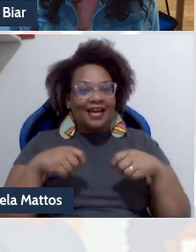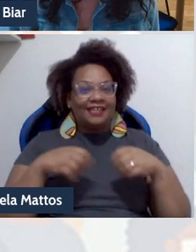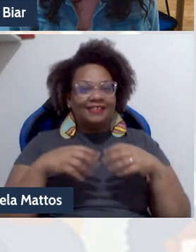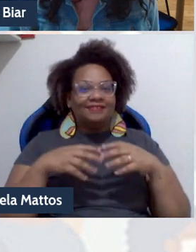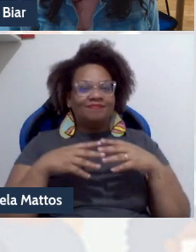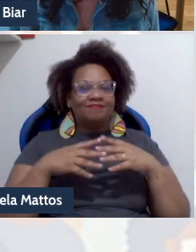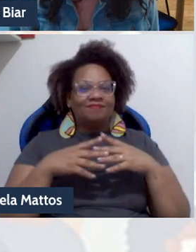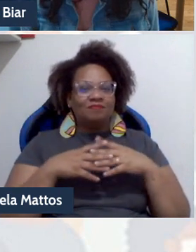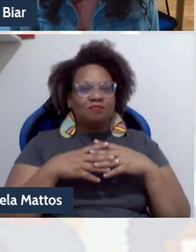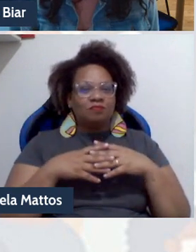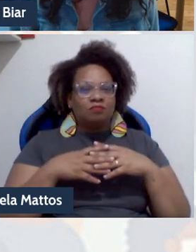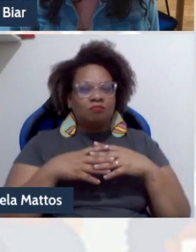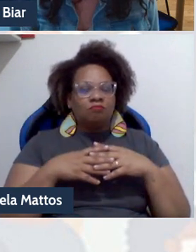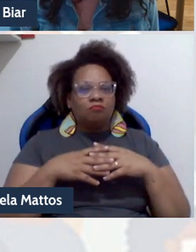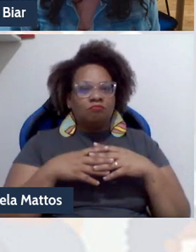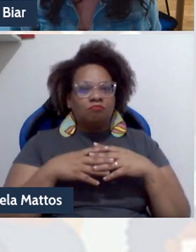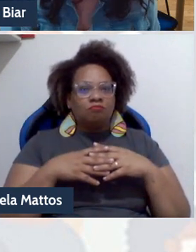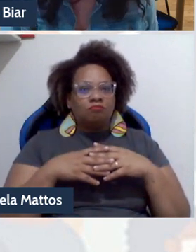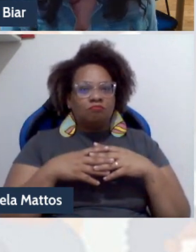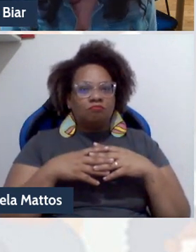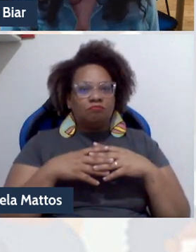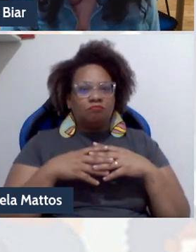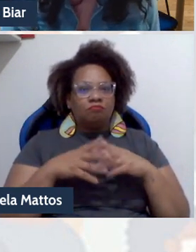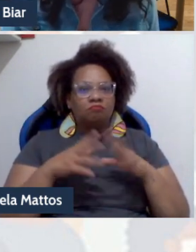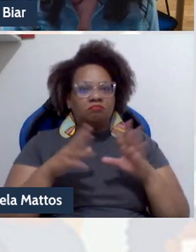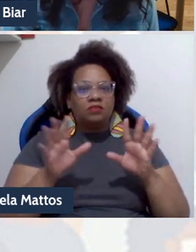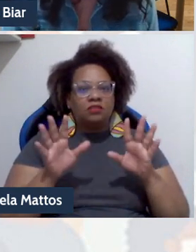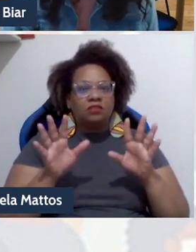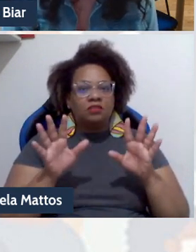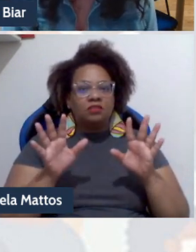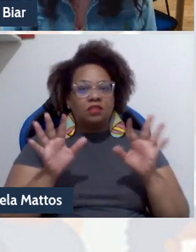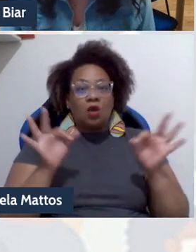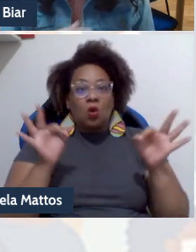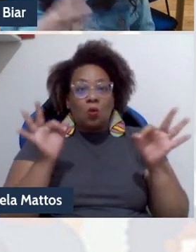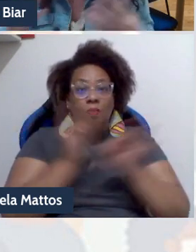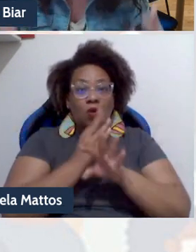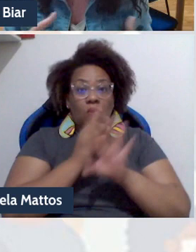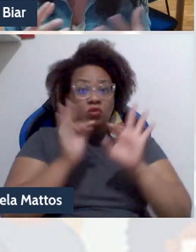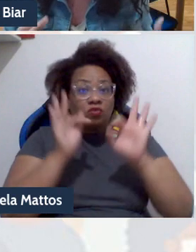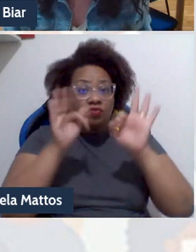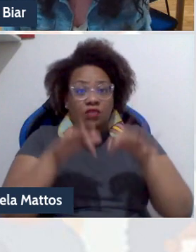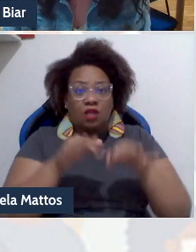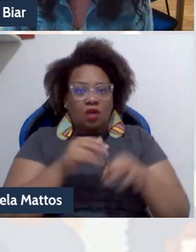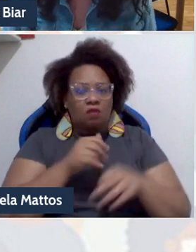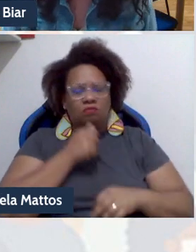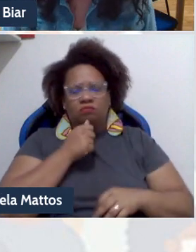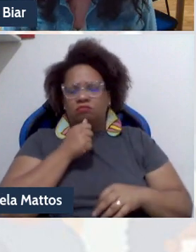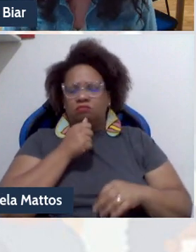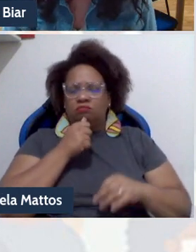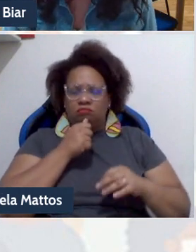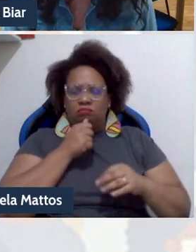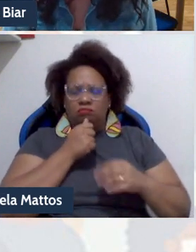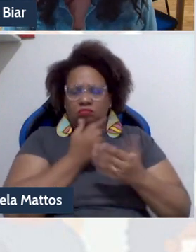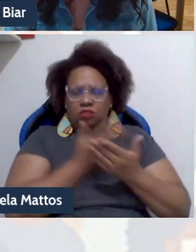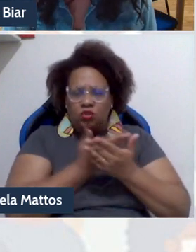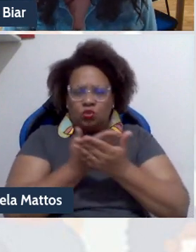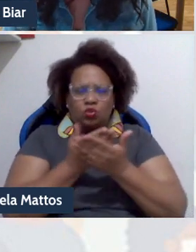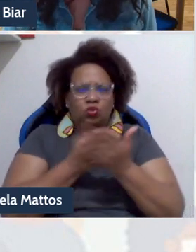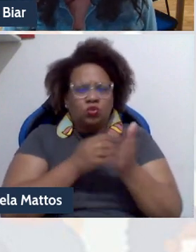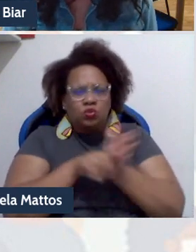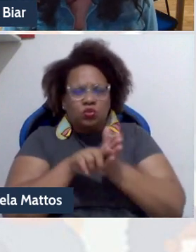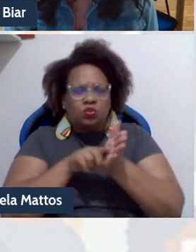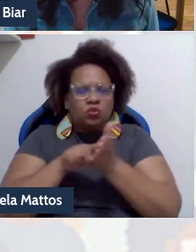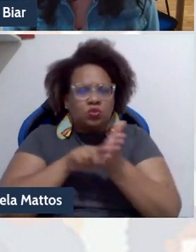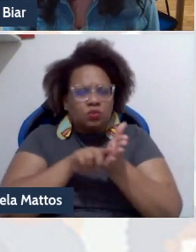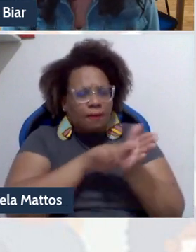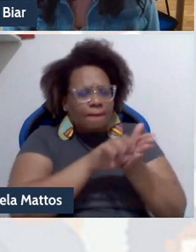Eu não tenho fechos, né, em relação ao que eu vou apresentar, o próprio corpus ainda está crescendo, ainda está em